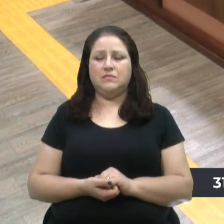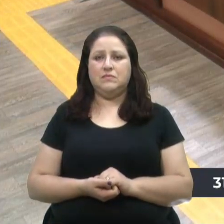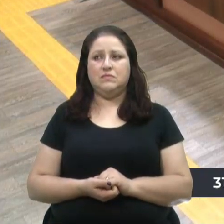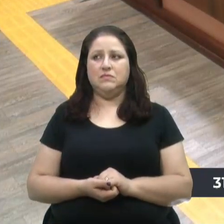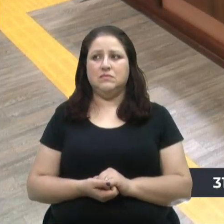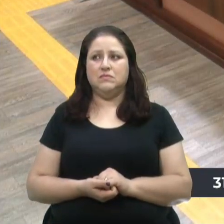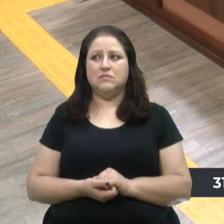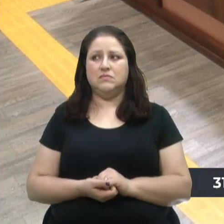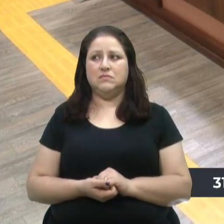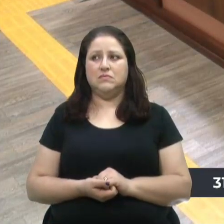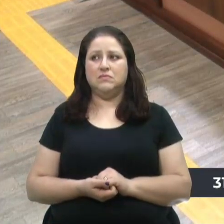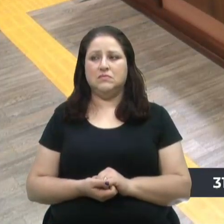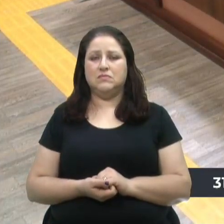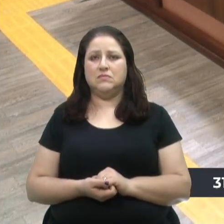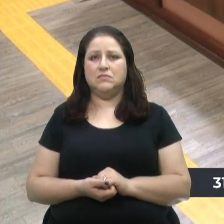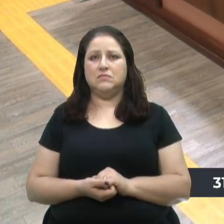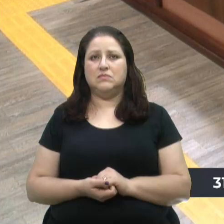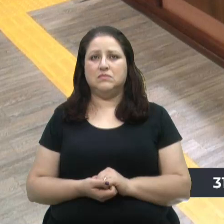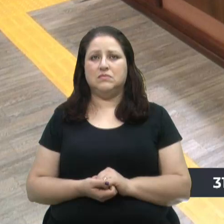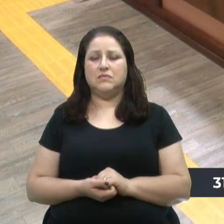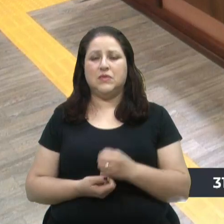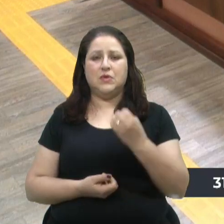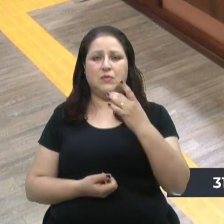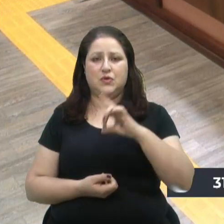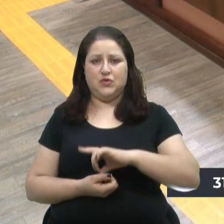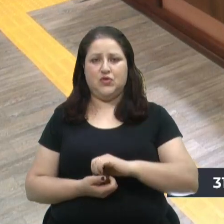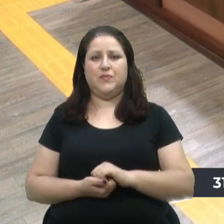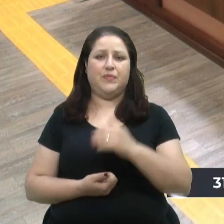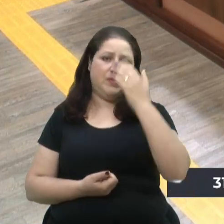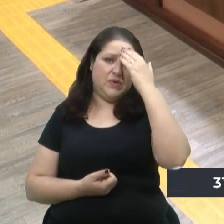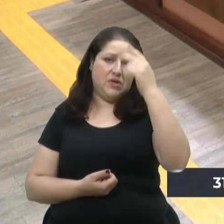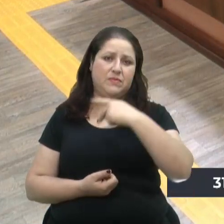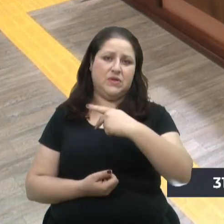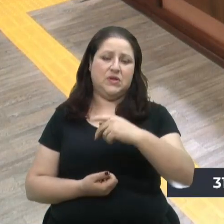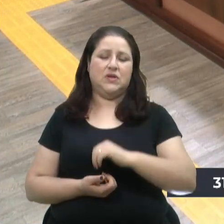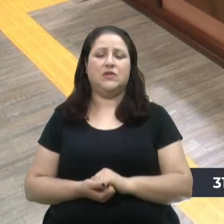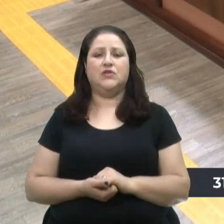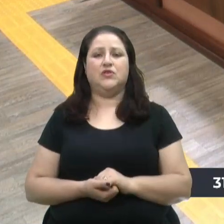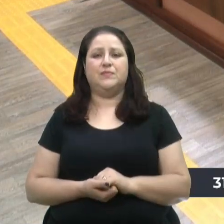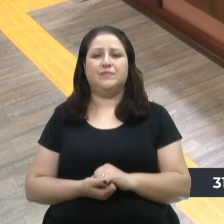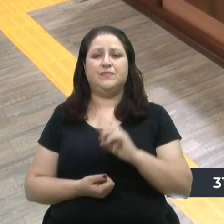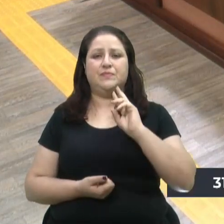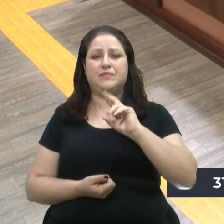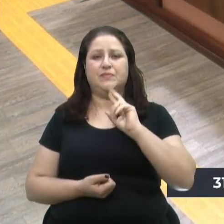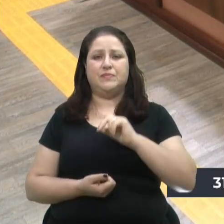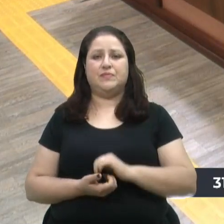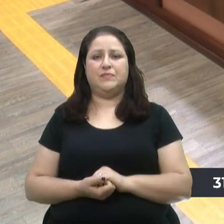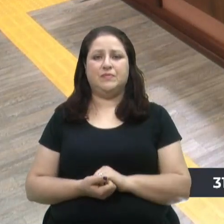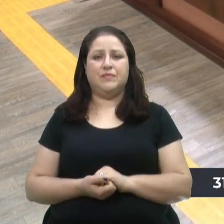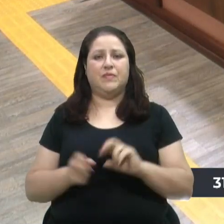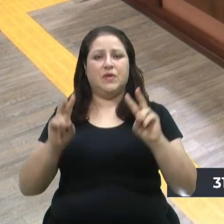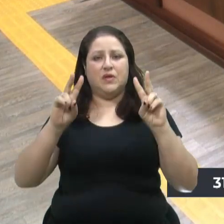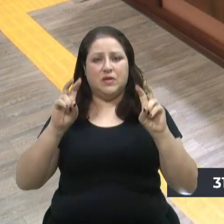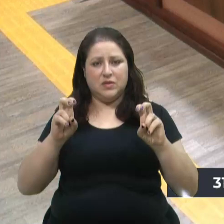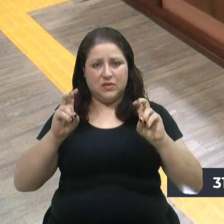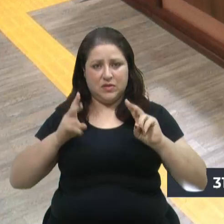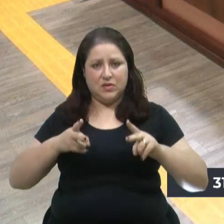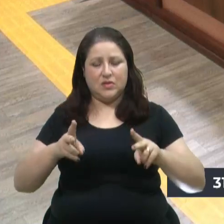fala uma coisa mas não ia pegar bom dia obrigado Presidente Renato Oliveira vamos ficar nos temas da